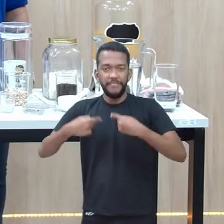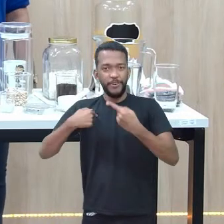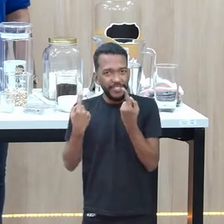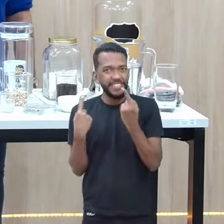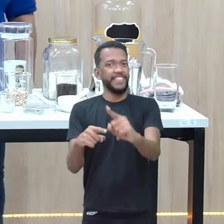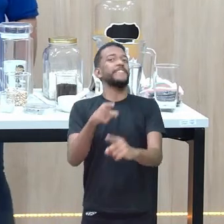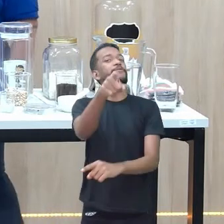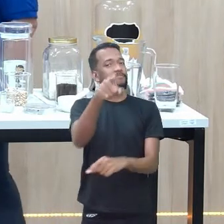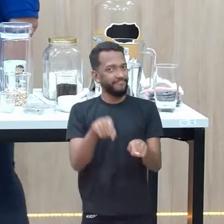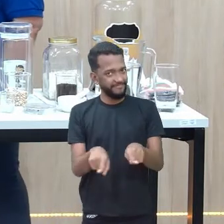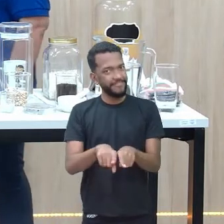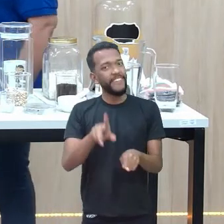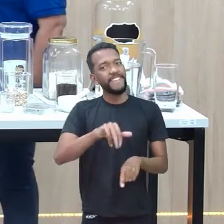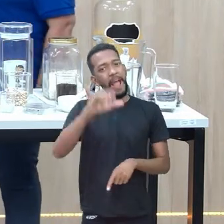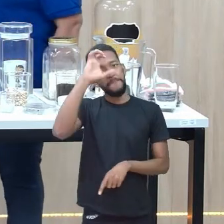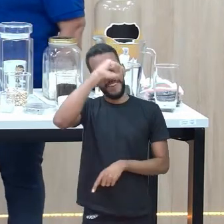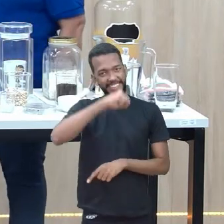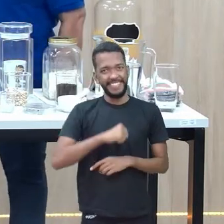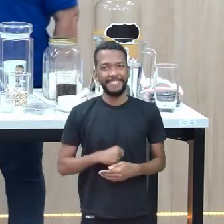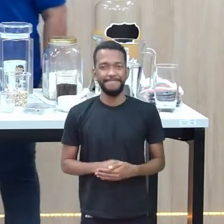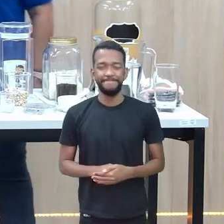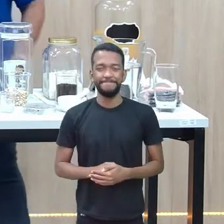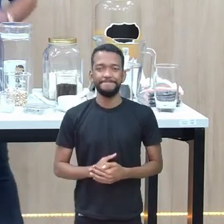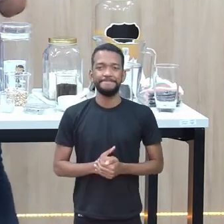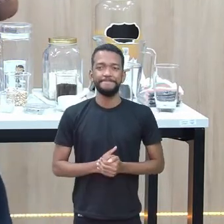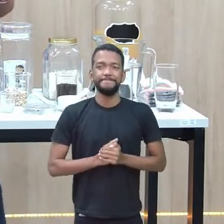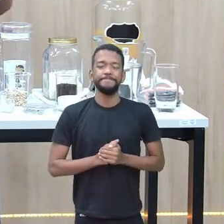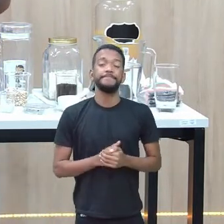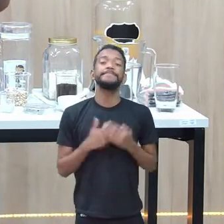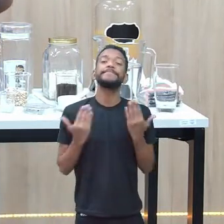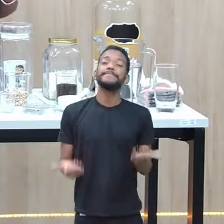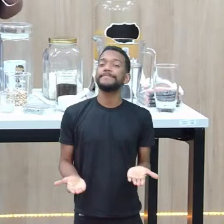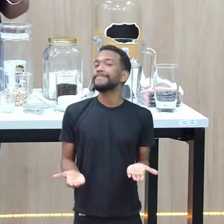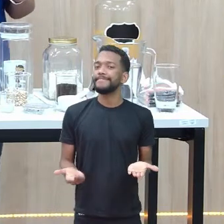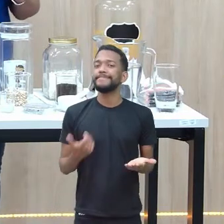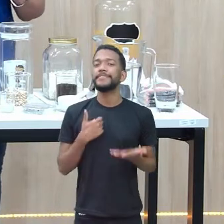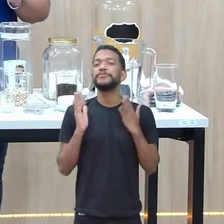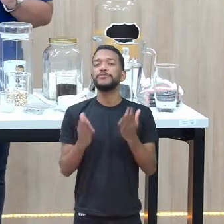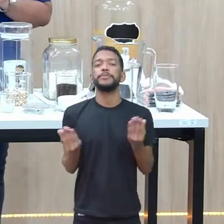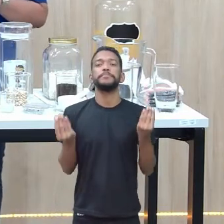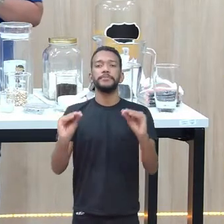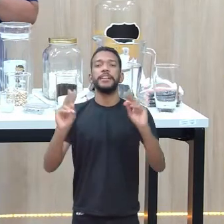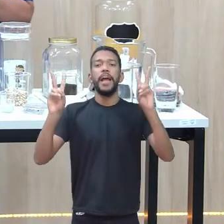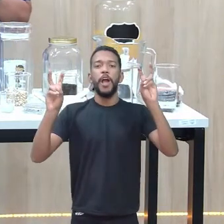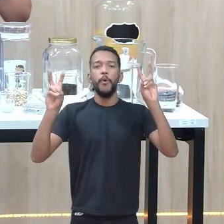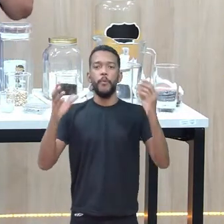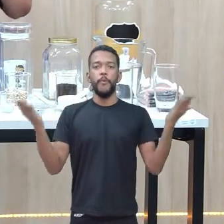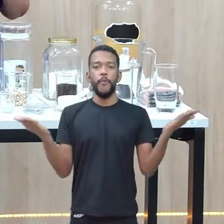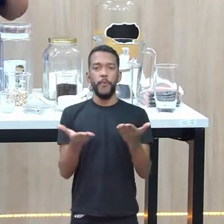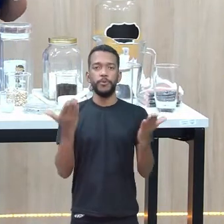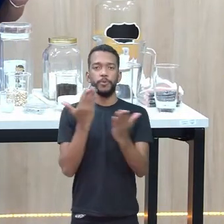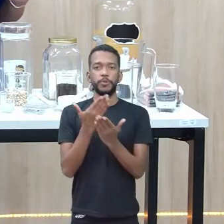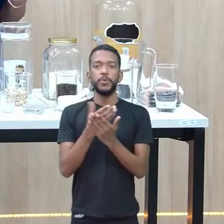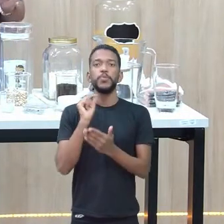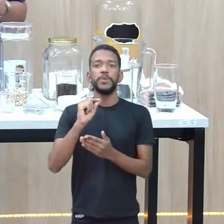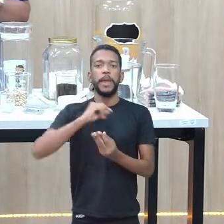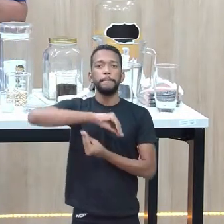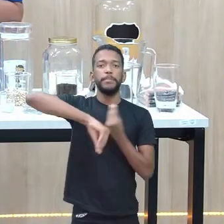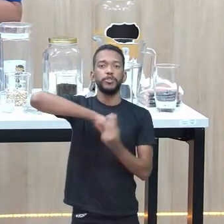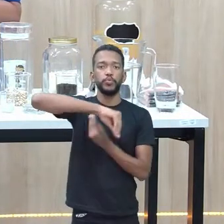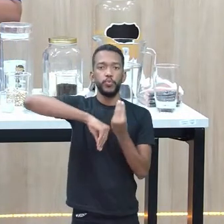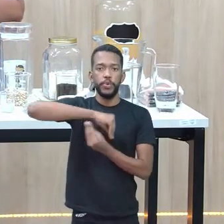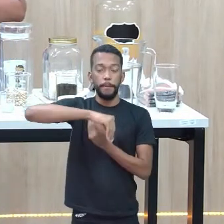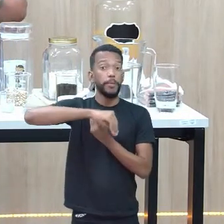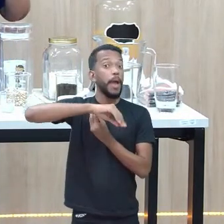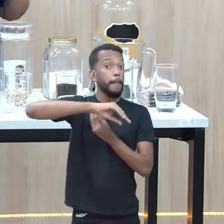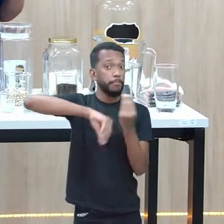para vocês. Vamos lá. Então, aqui eu já coloquei qual é a aula de hoje. Nós vamos trabalhar com misturas. A